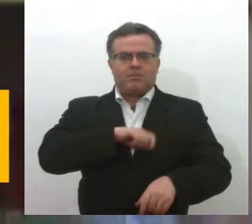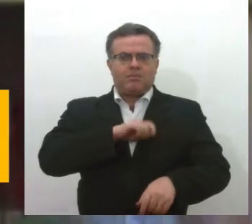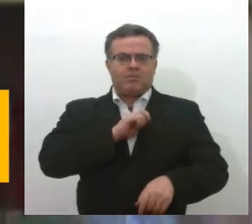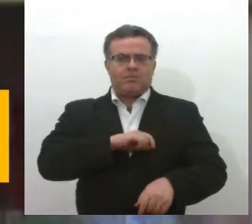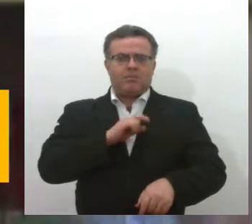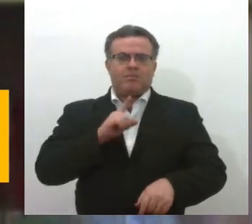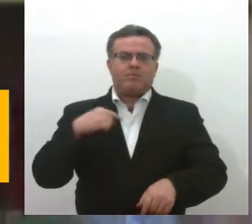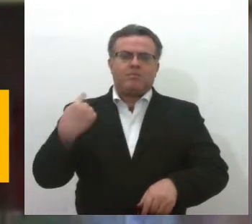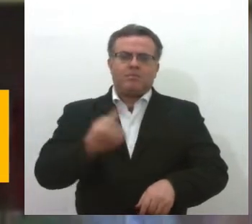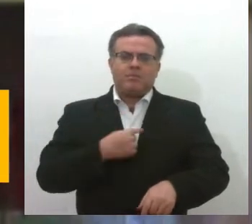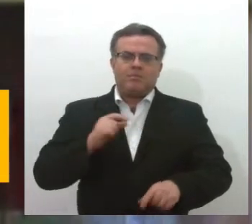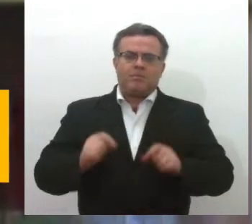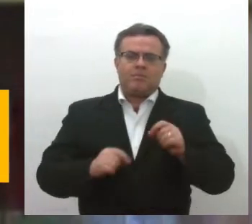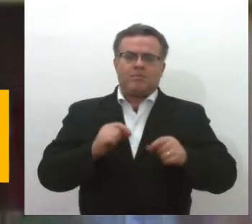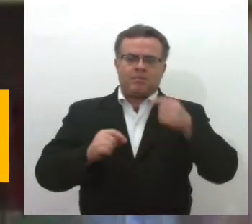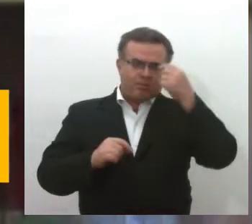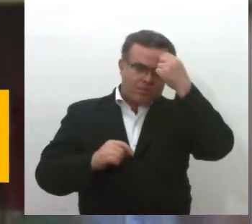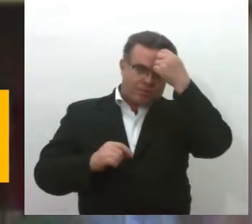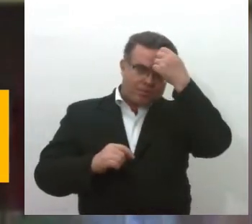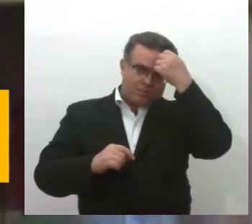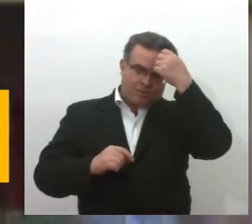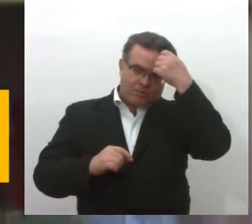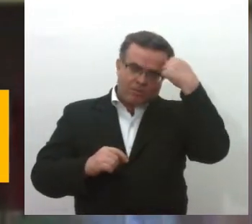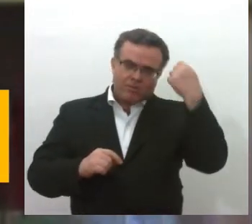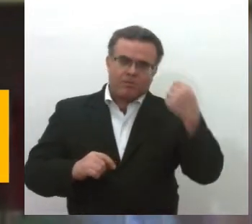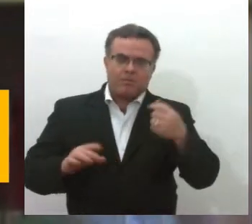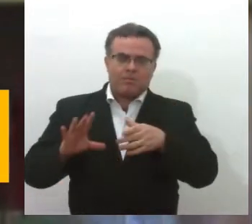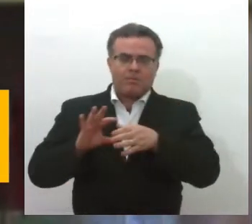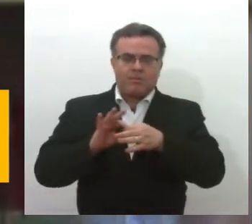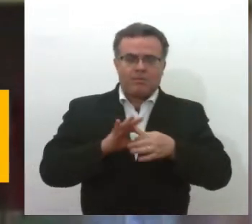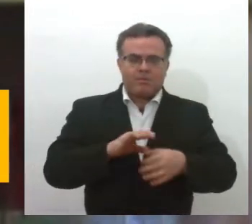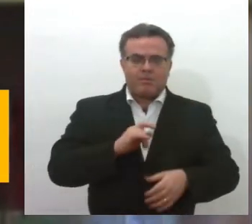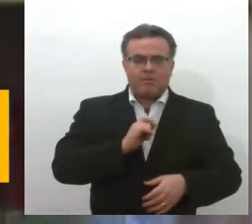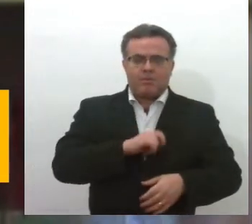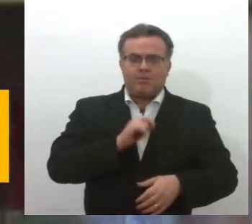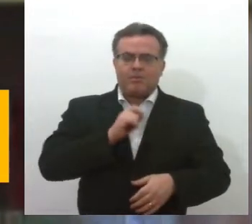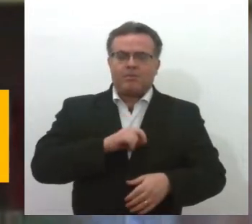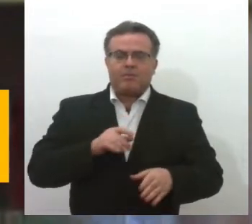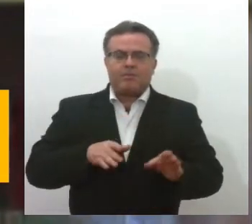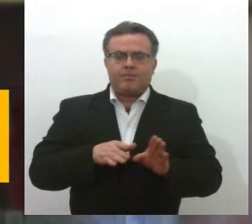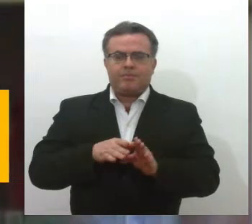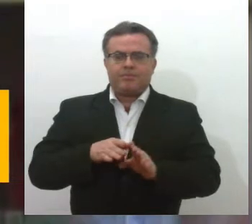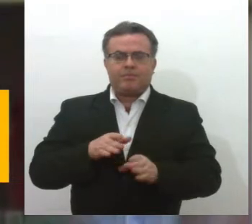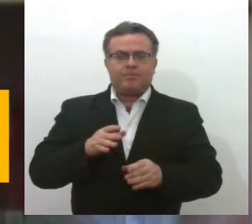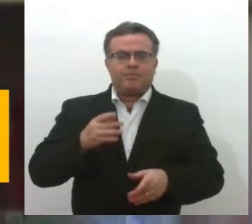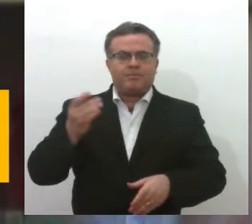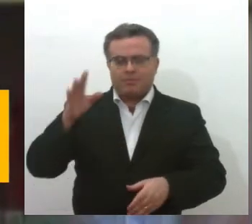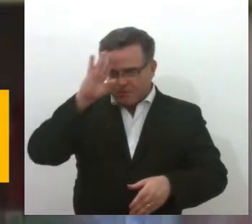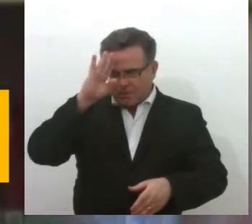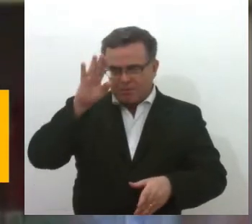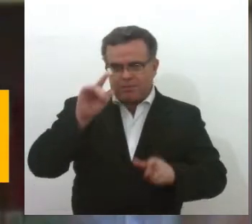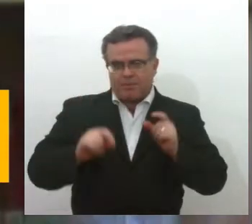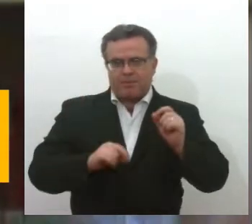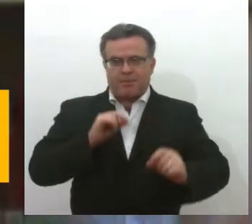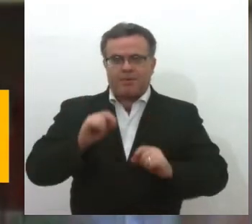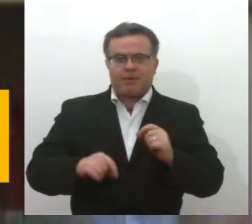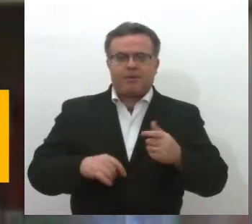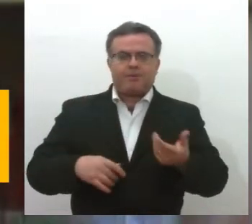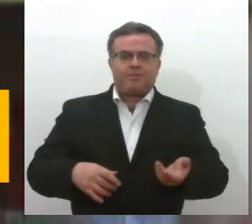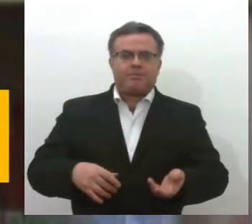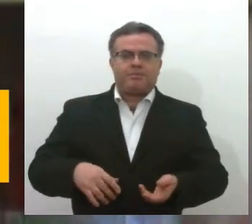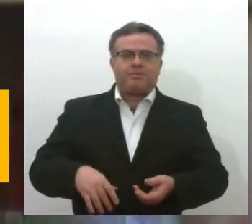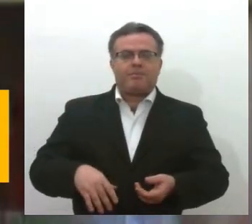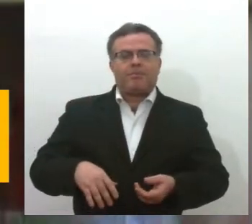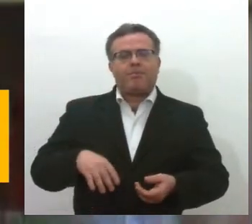gente vê todo esse contexto da legislação, a gente precisa entender o seguinte, principalmente no que diz respeito aos